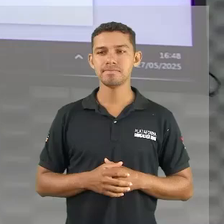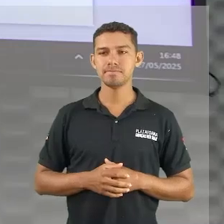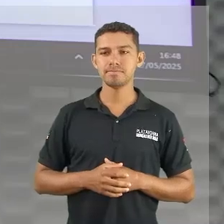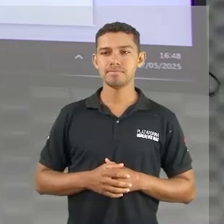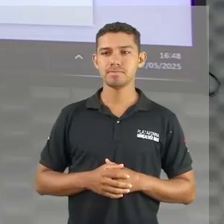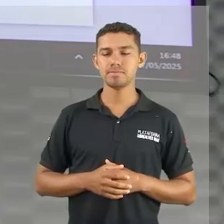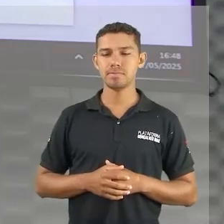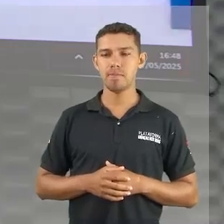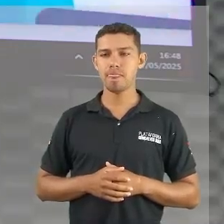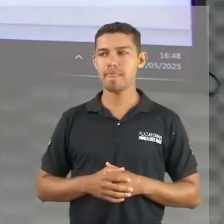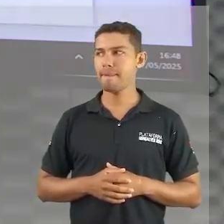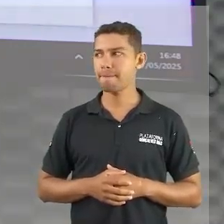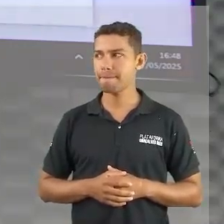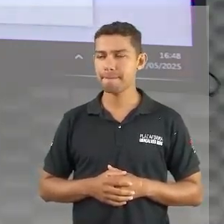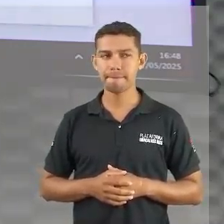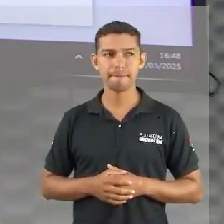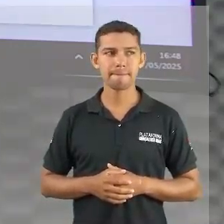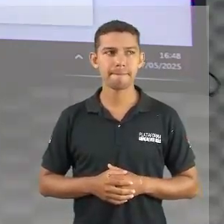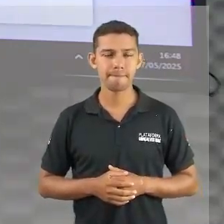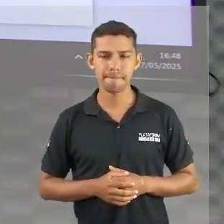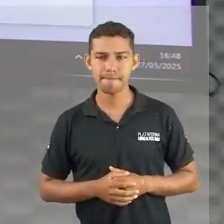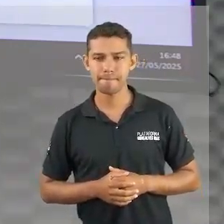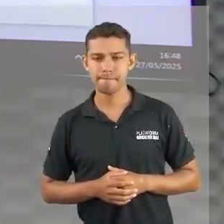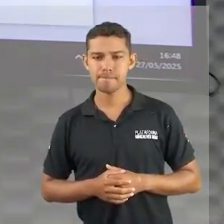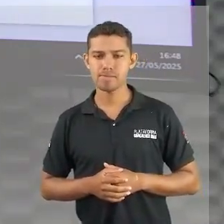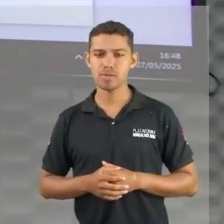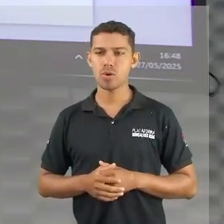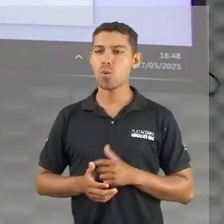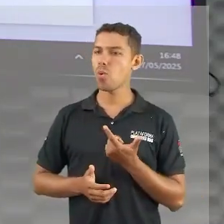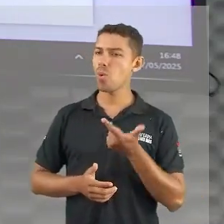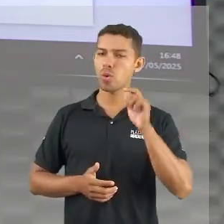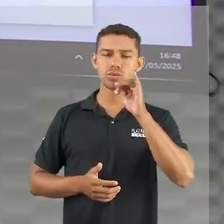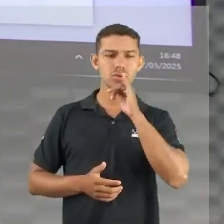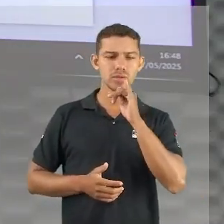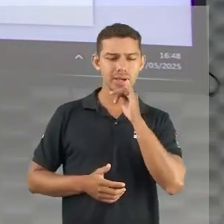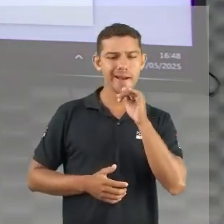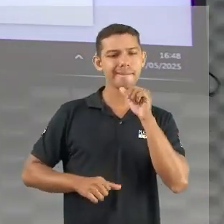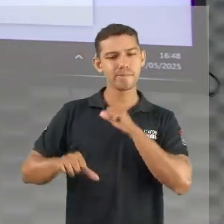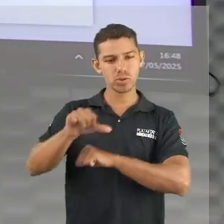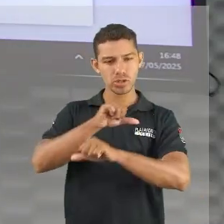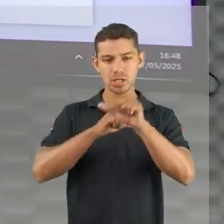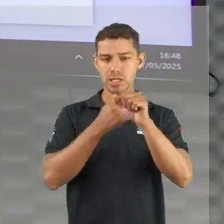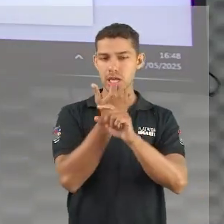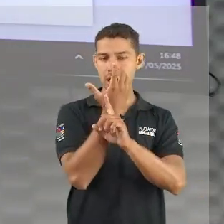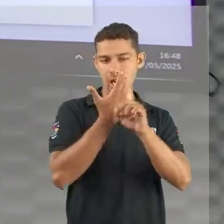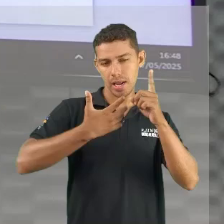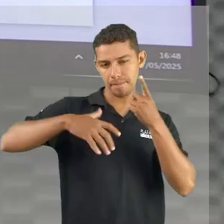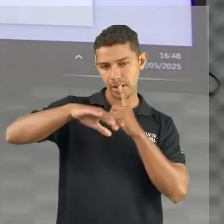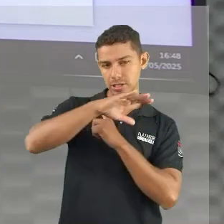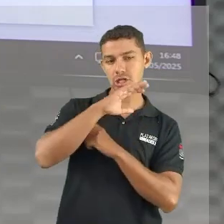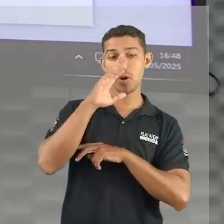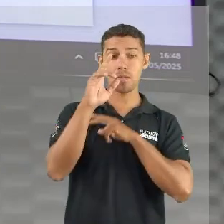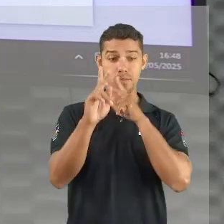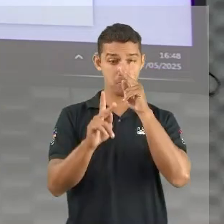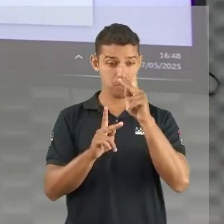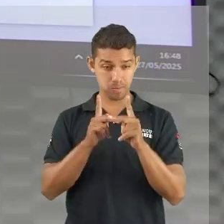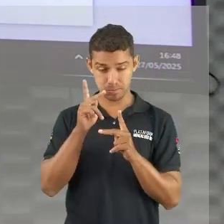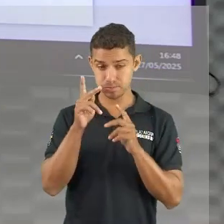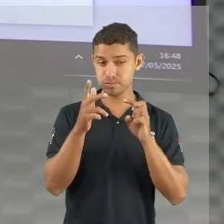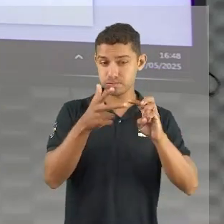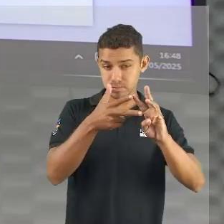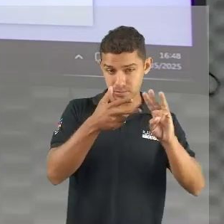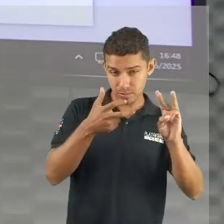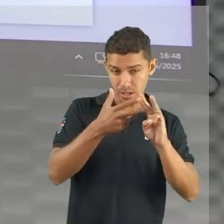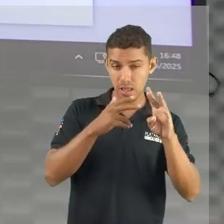certo? Outro exemplo, mudanças climáticas. Povos indígenas, devido